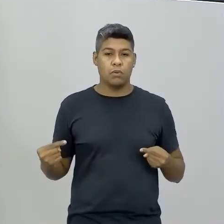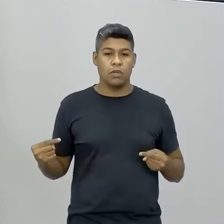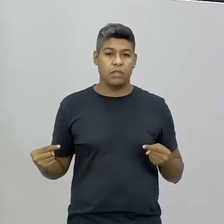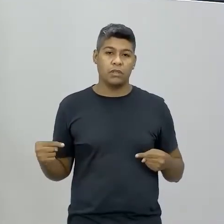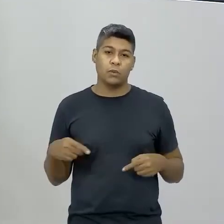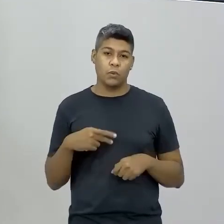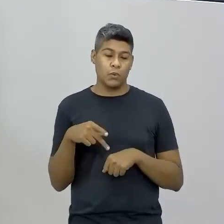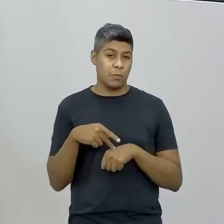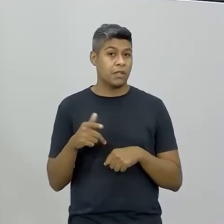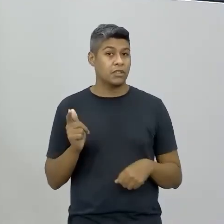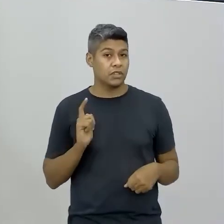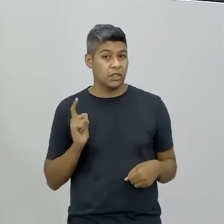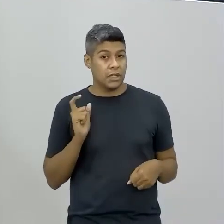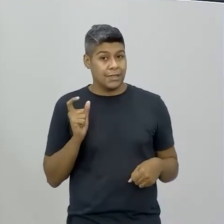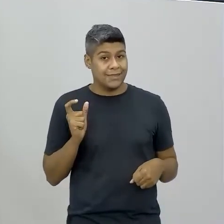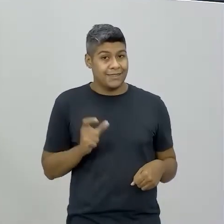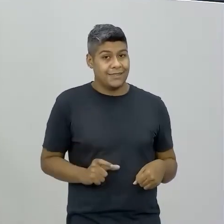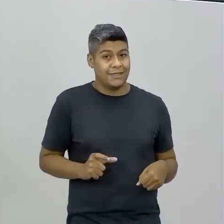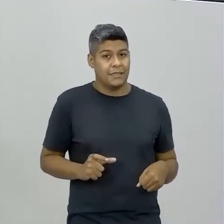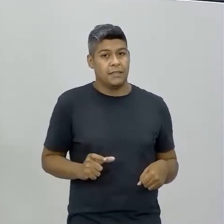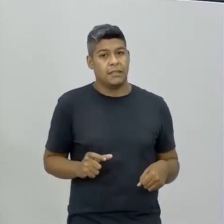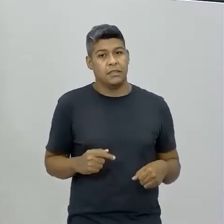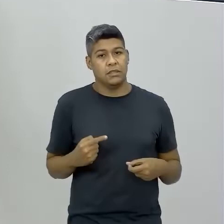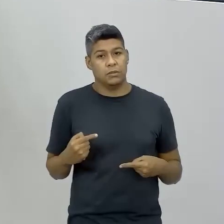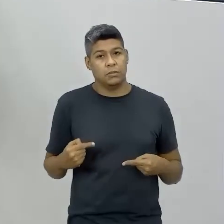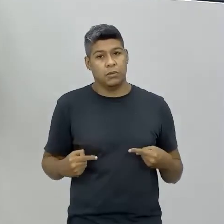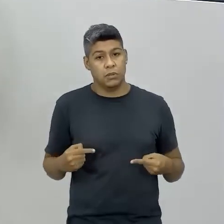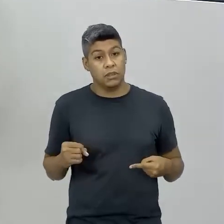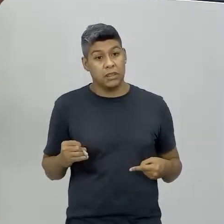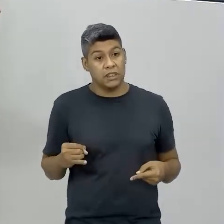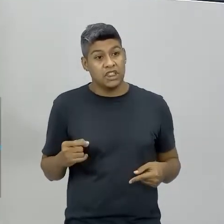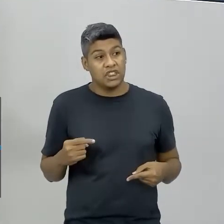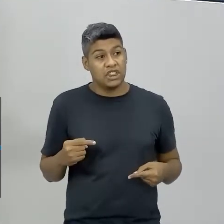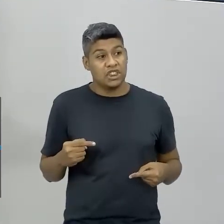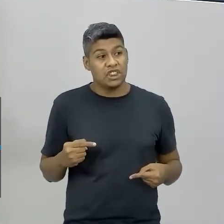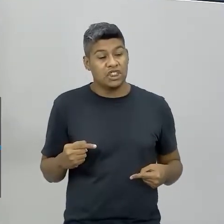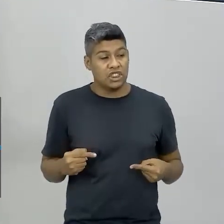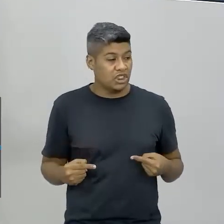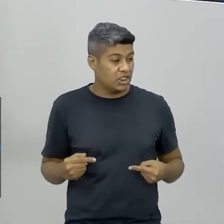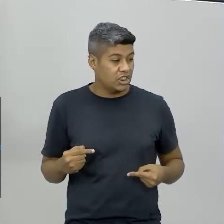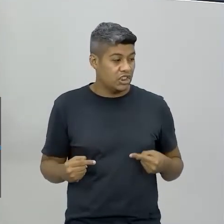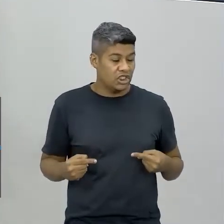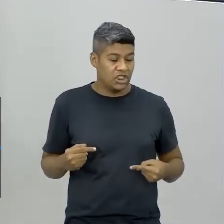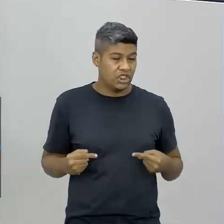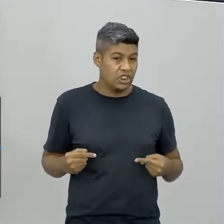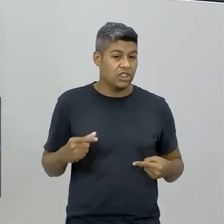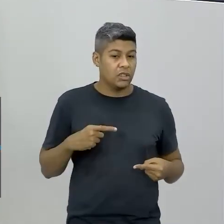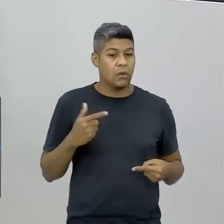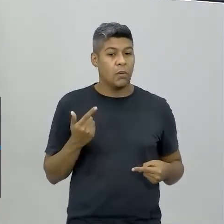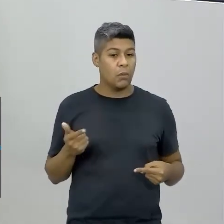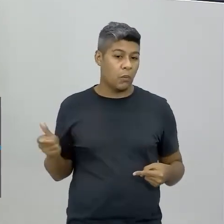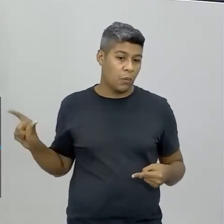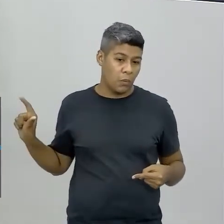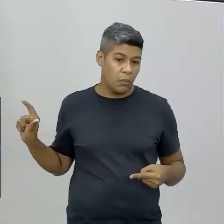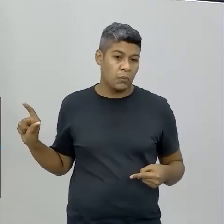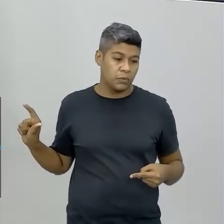país tem, né? Ao interesse político. Se o Chile já tem outras variedades, como aqui no Brasil, né? Ela já tem